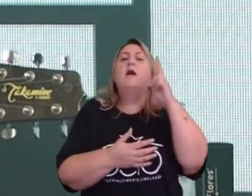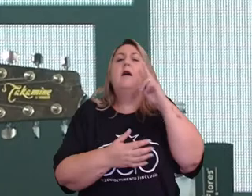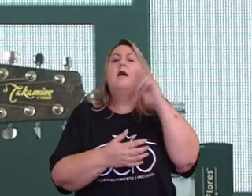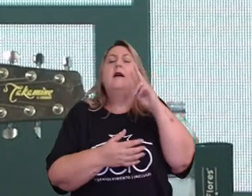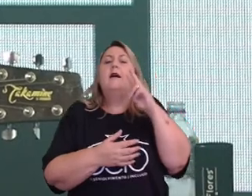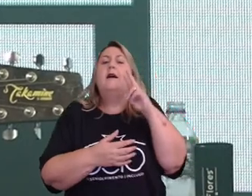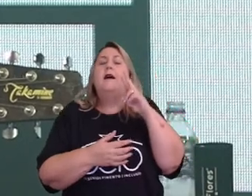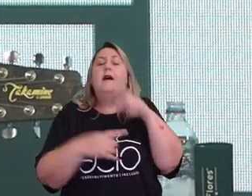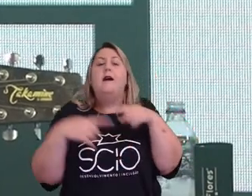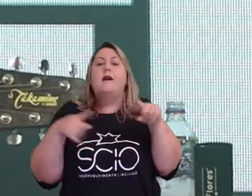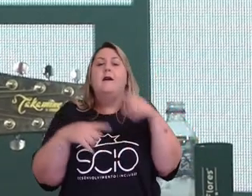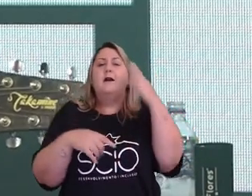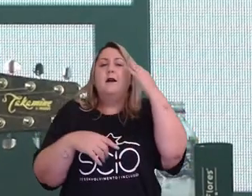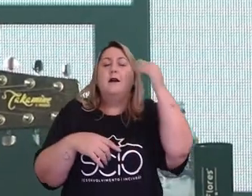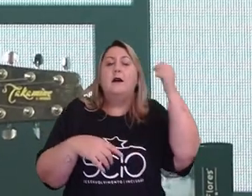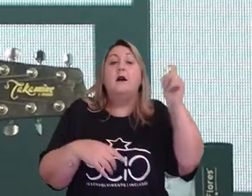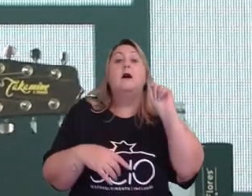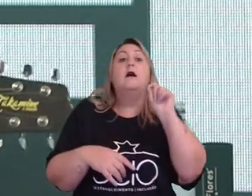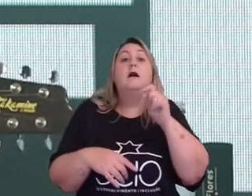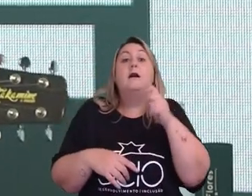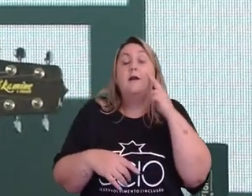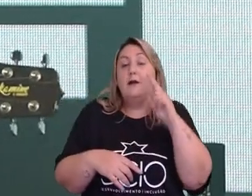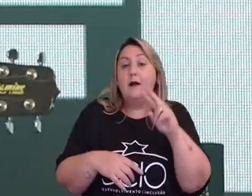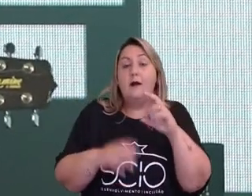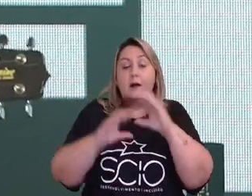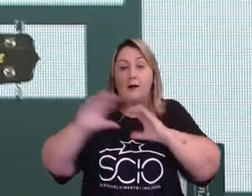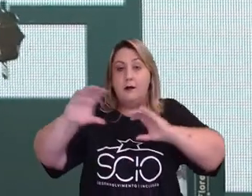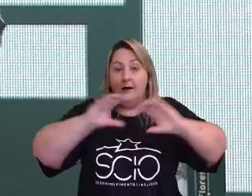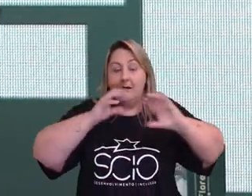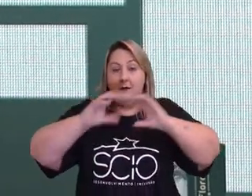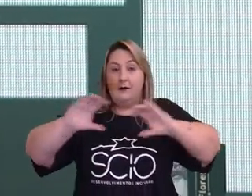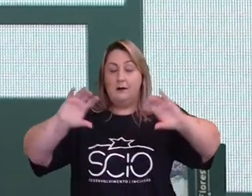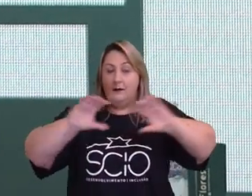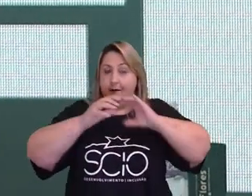grandes clássicos da música sertaneja. Quero ver vocês cantando com a gente assim, ó.